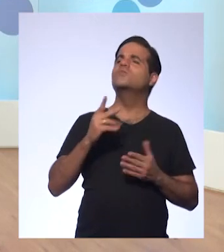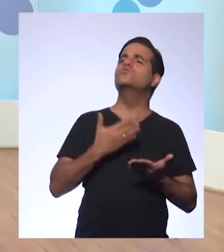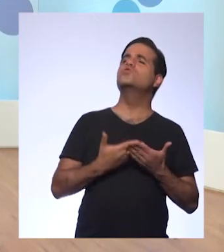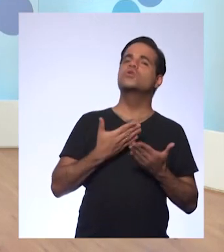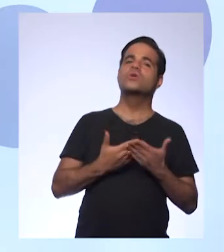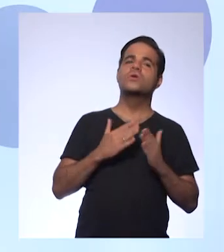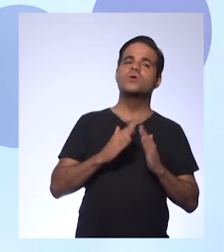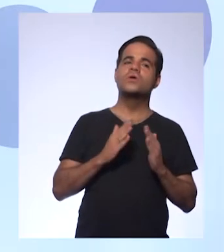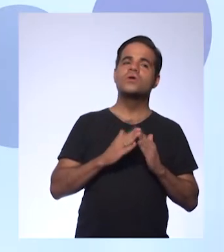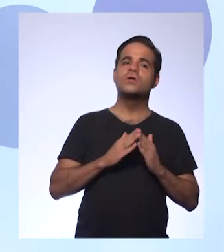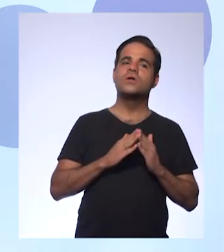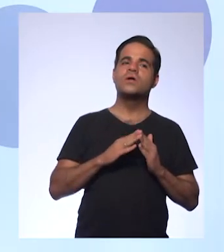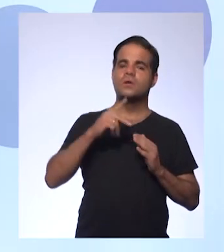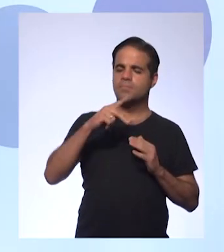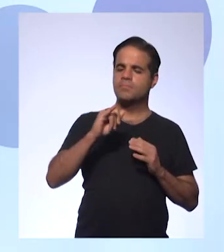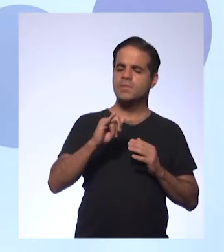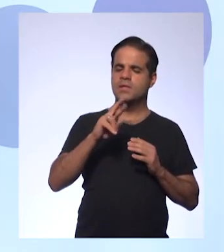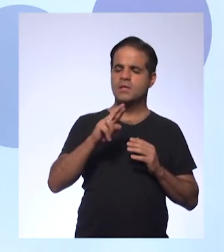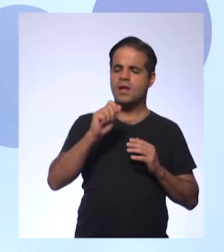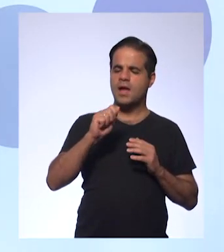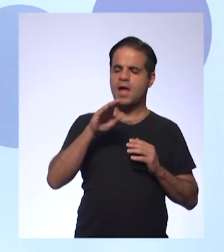bem. Elza, né, em Piracaia?